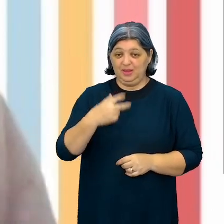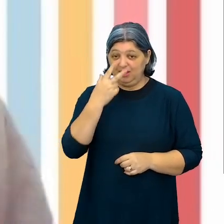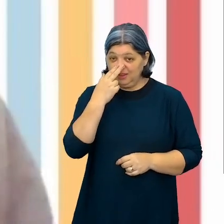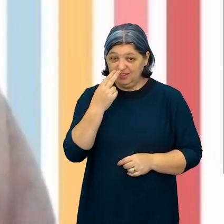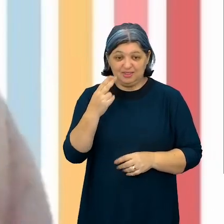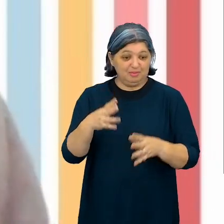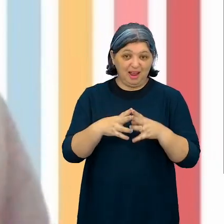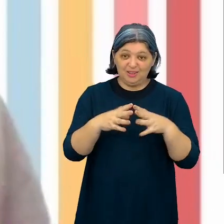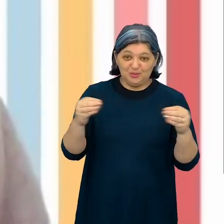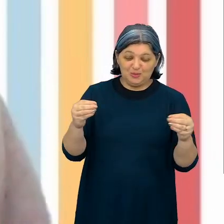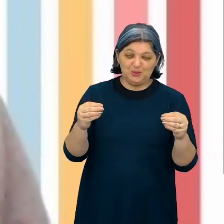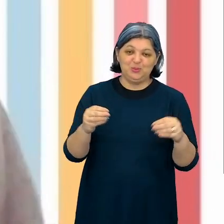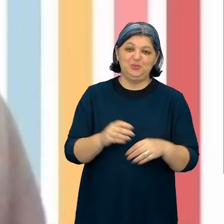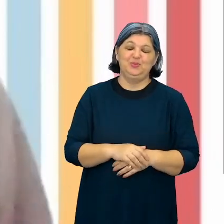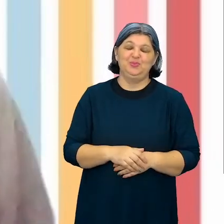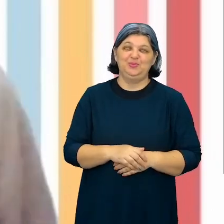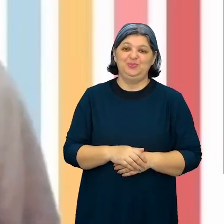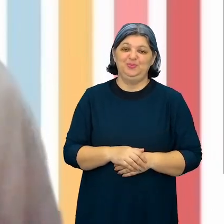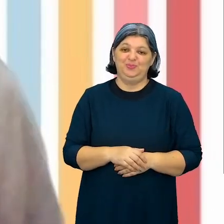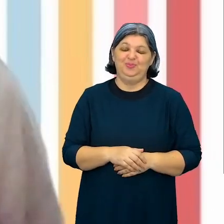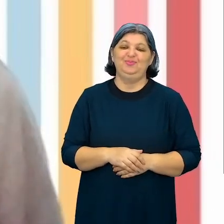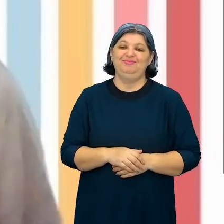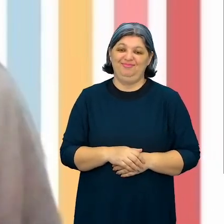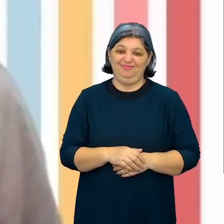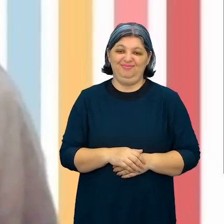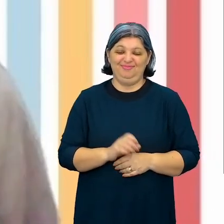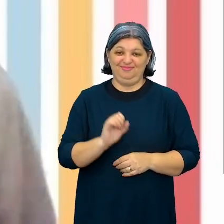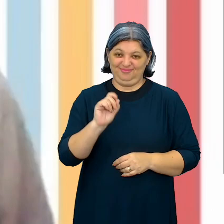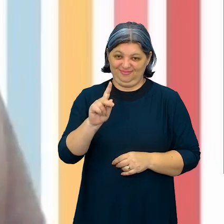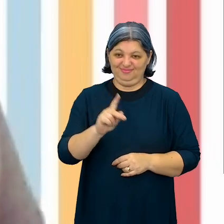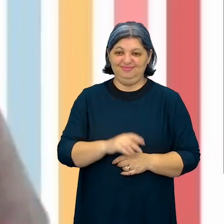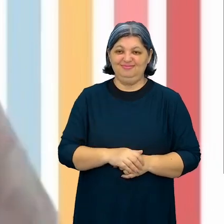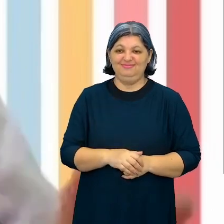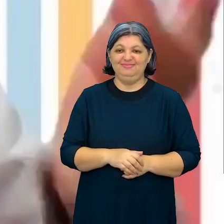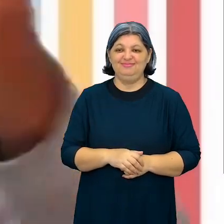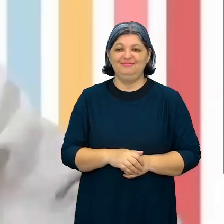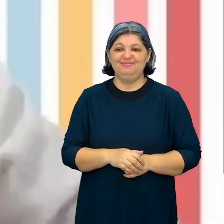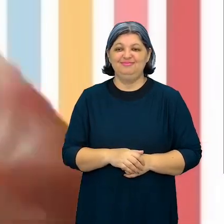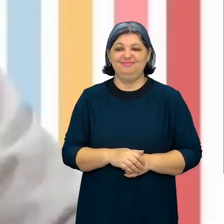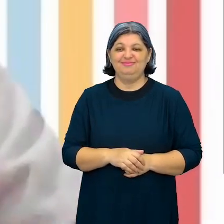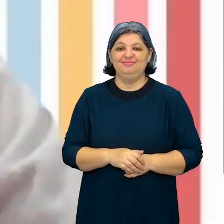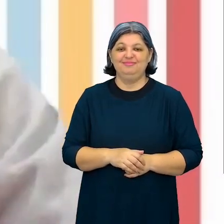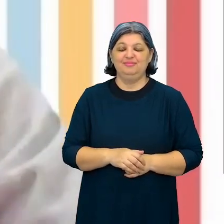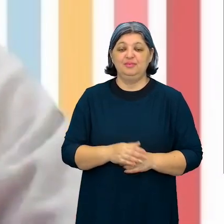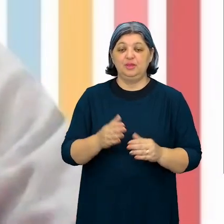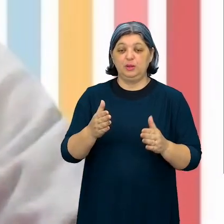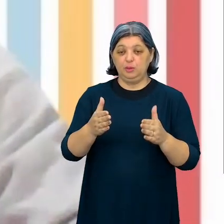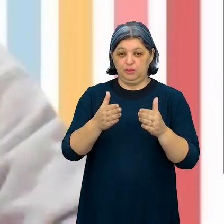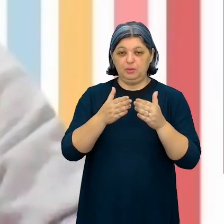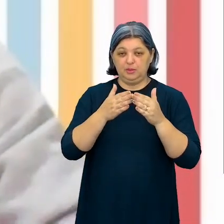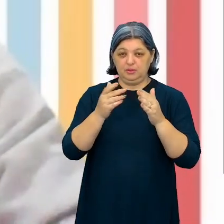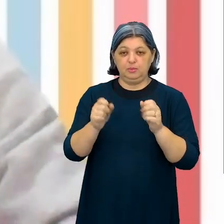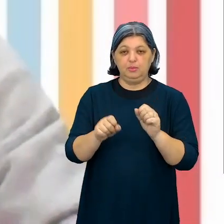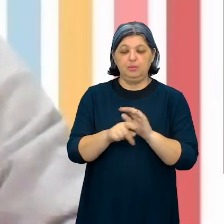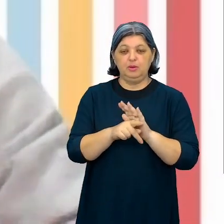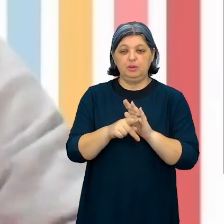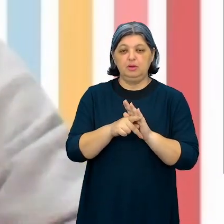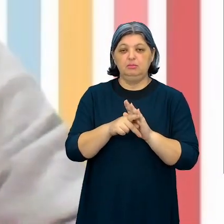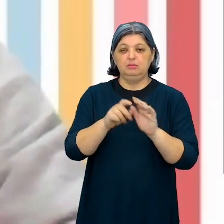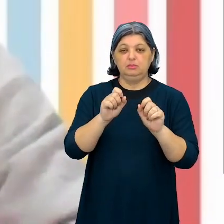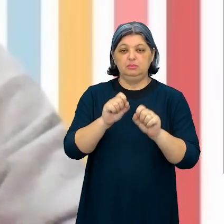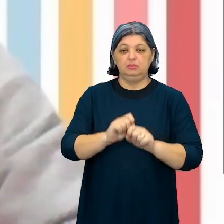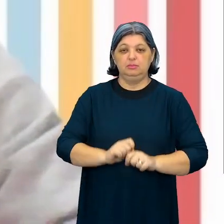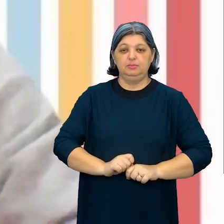o Marco Assis sumiu ele dá no meio da transmissão do nada tá bom pessoal então eu vou pedir agora sem um instante a vocês